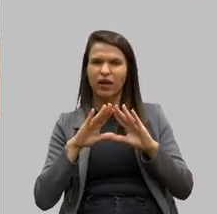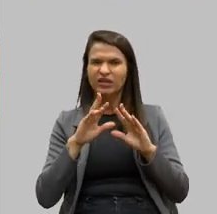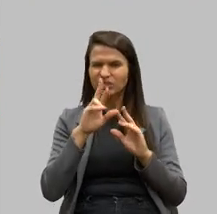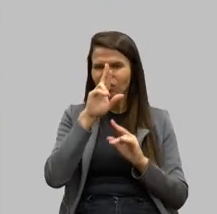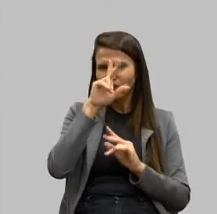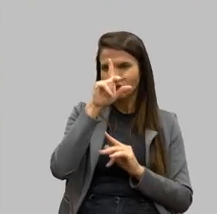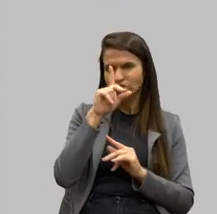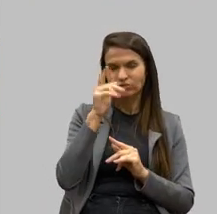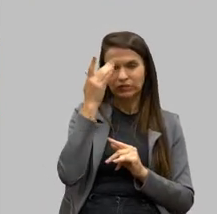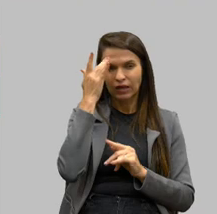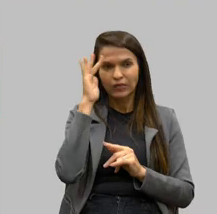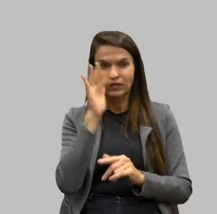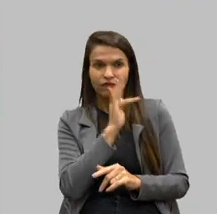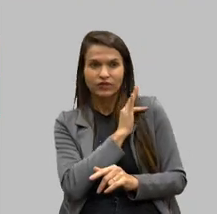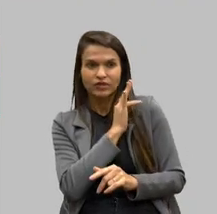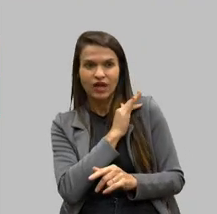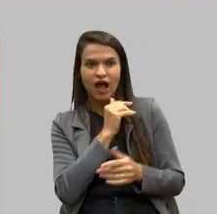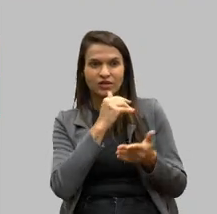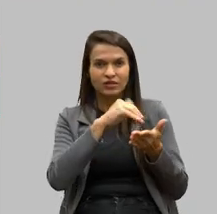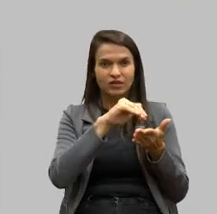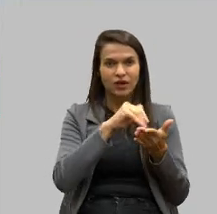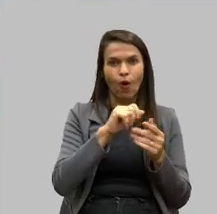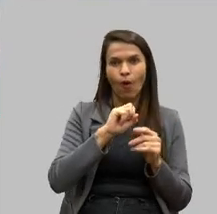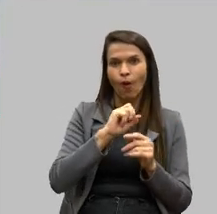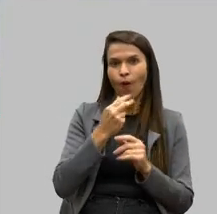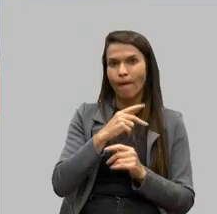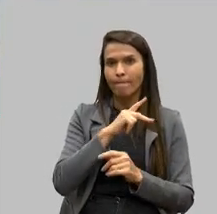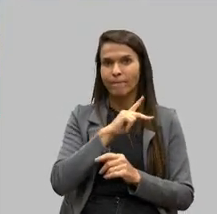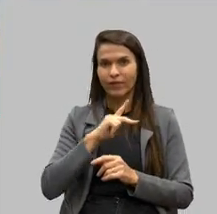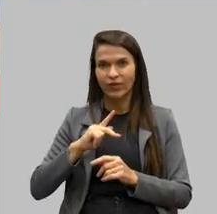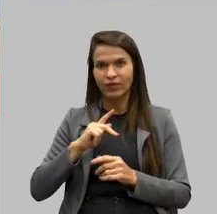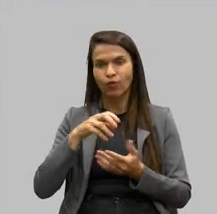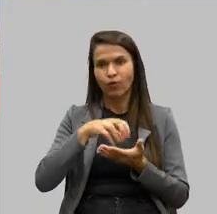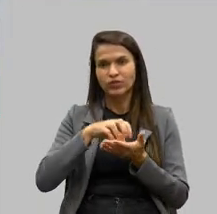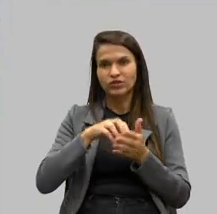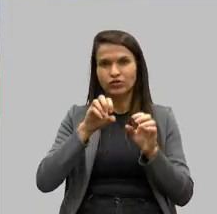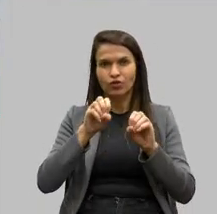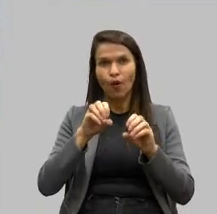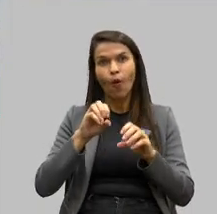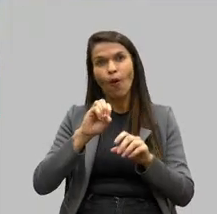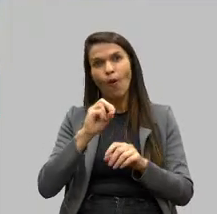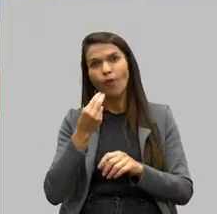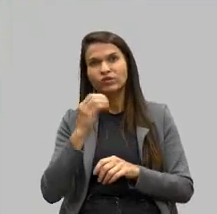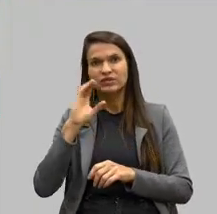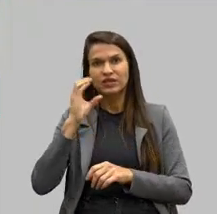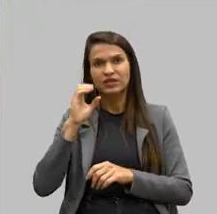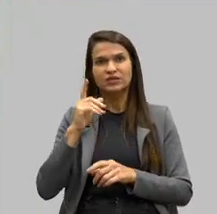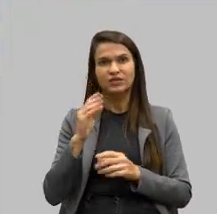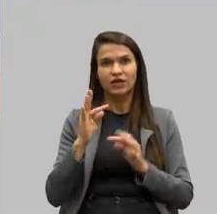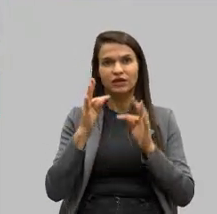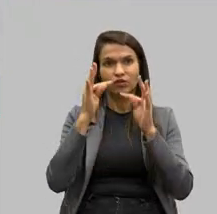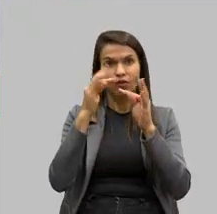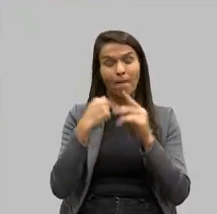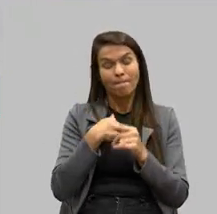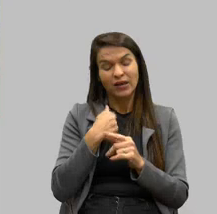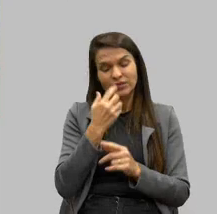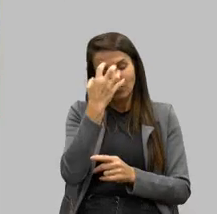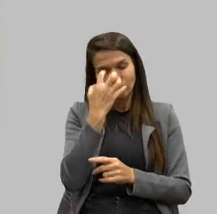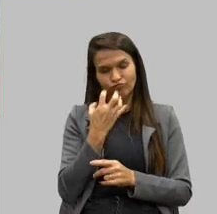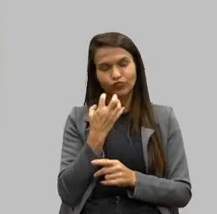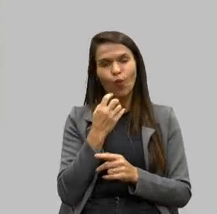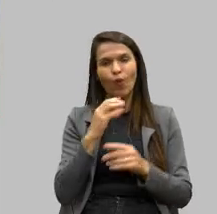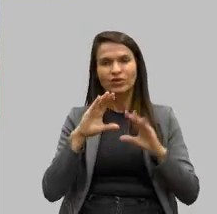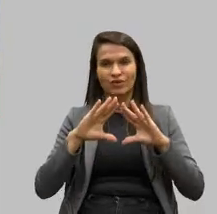fiscalizado, se era o secretário, se era a presidenta da Comissão de Educação, Ciência e Tecnologia. Mas eu levo muito a sério o Assembleia